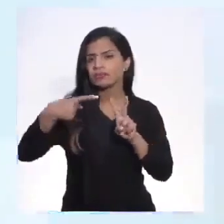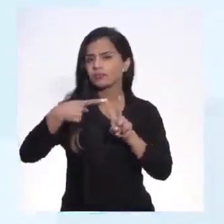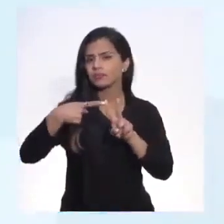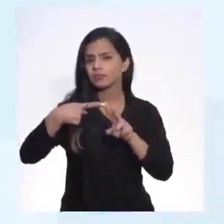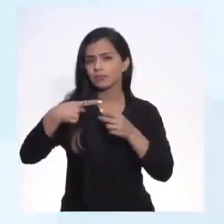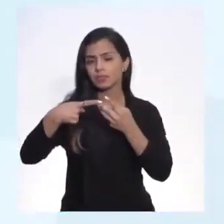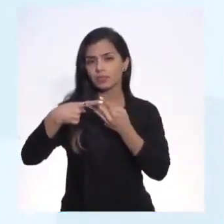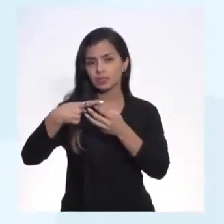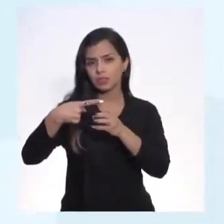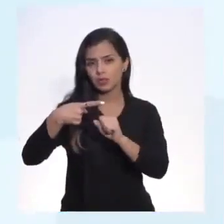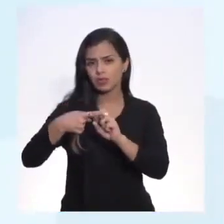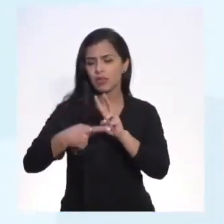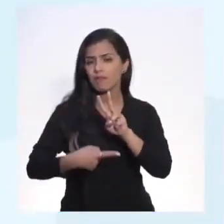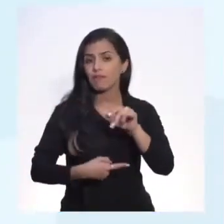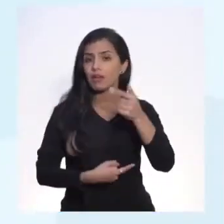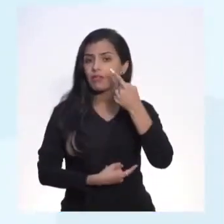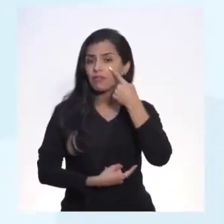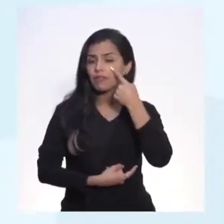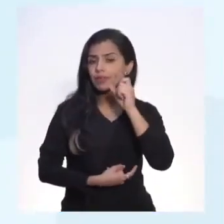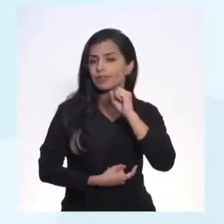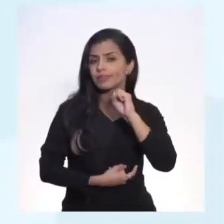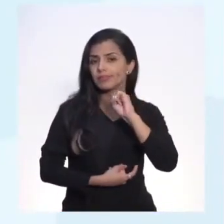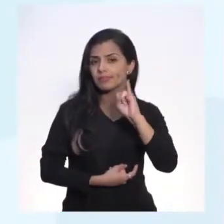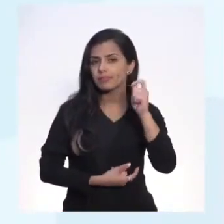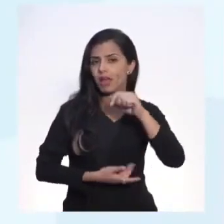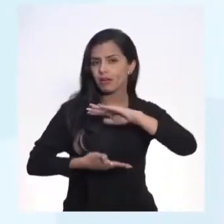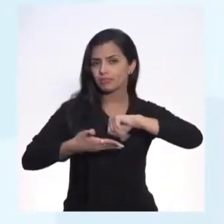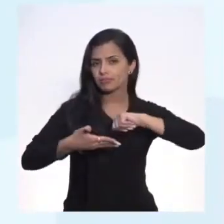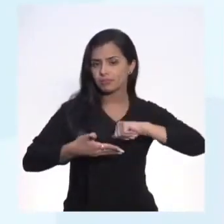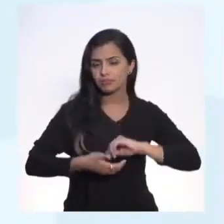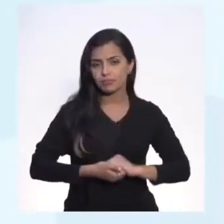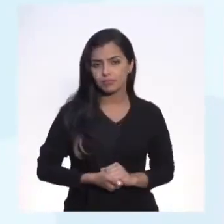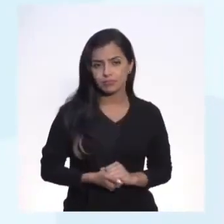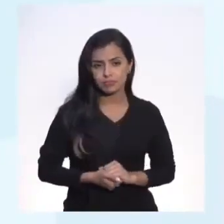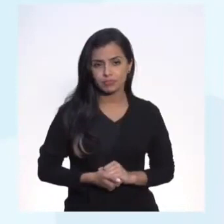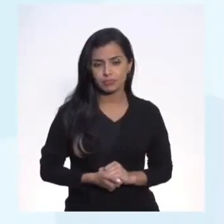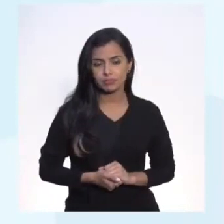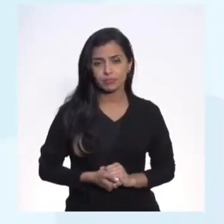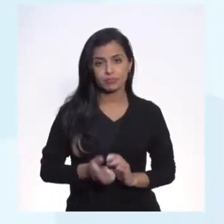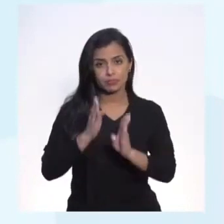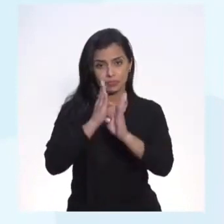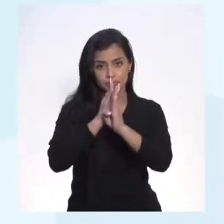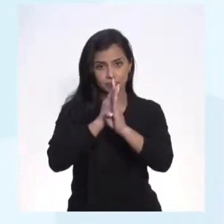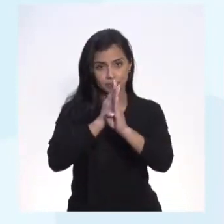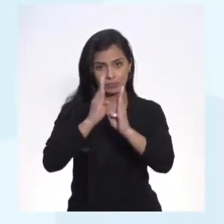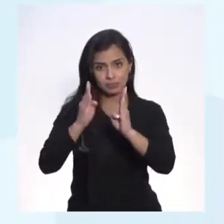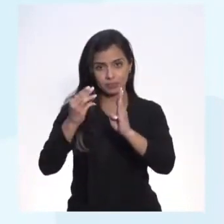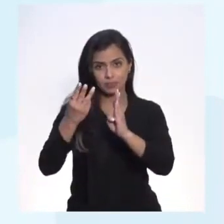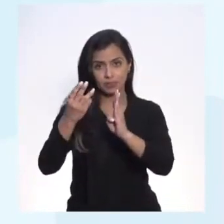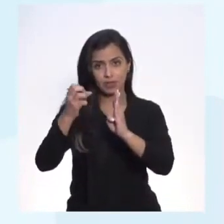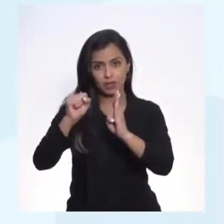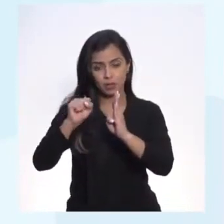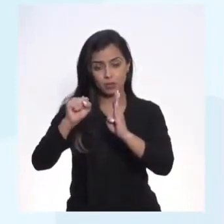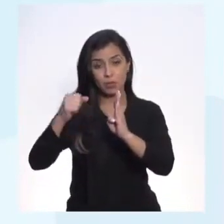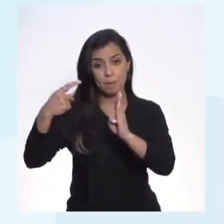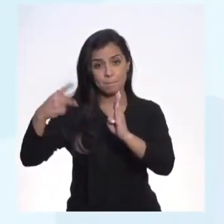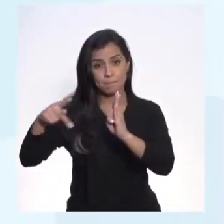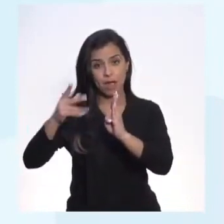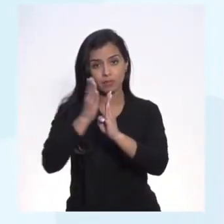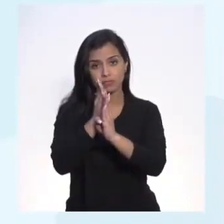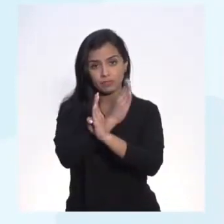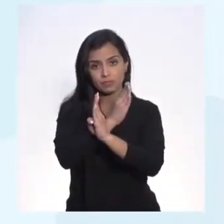ele da raiz. 38 é par, divido por 2. Vai dar 2 vezes